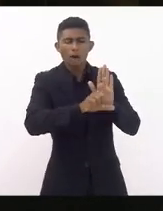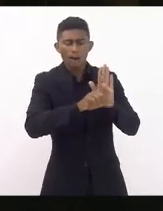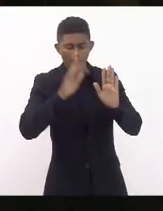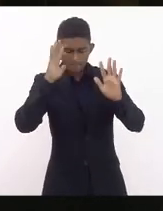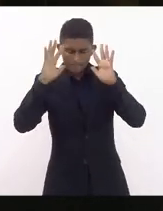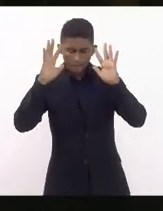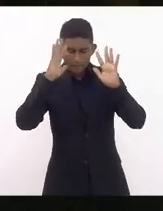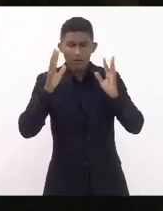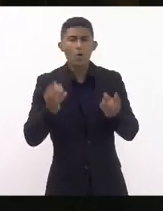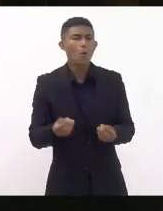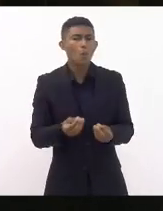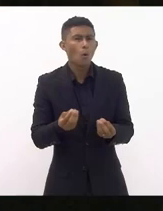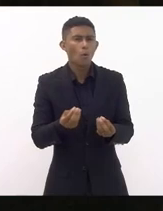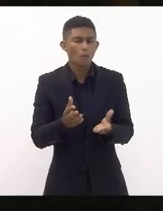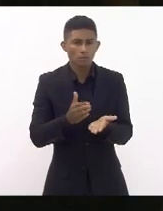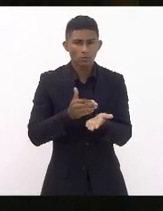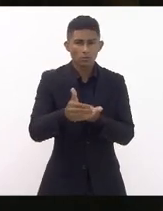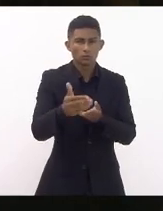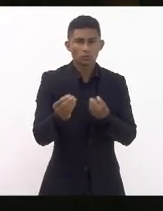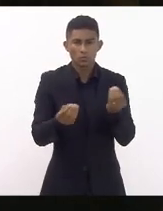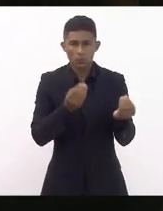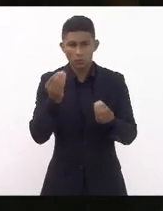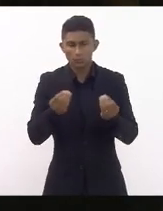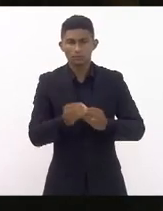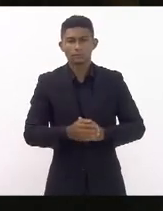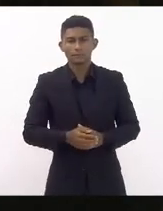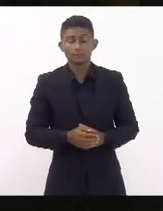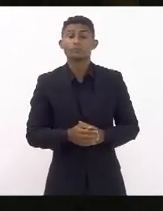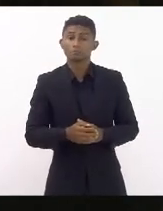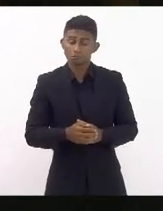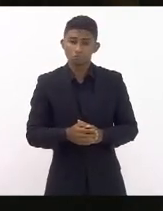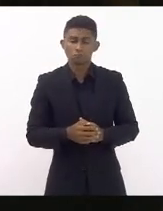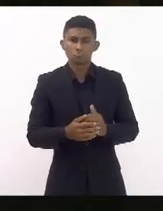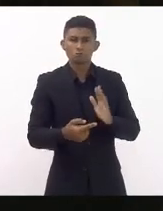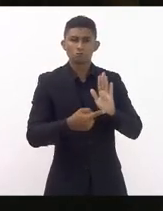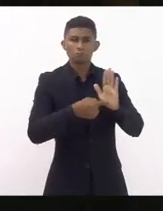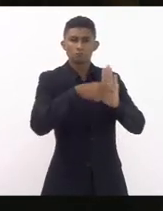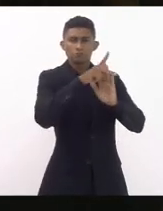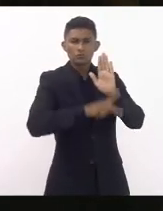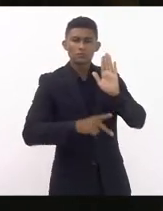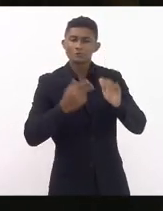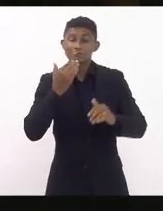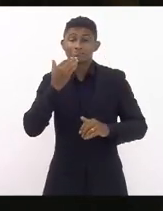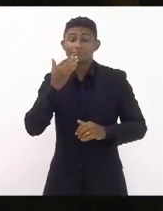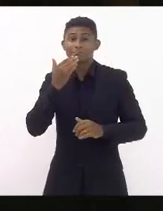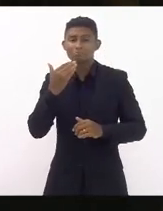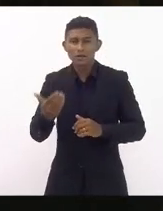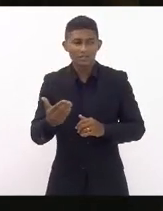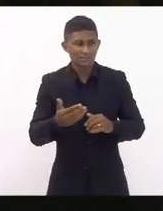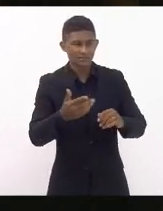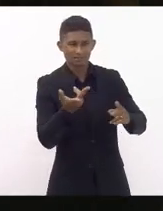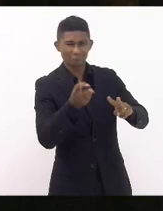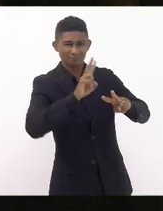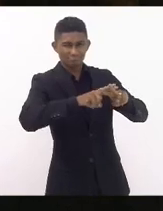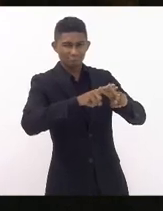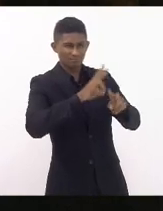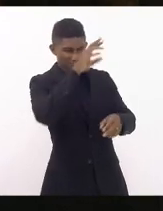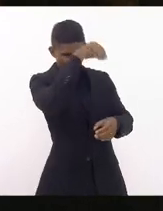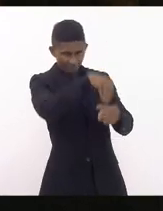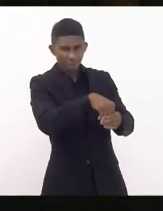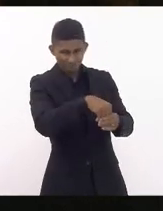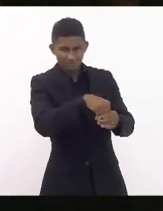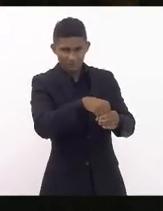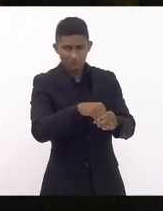o projeto que solicita o kit de higiene diferenciado no sistema prisional e